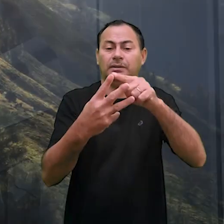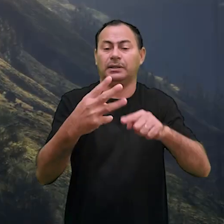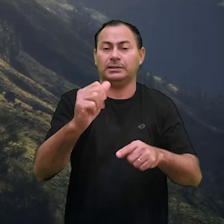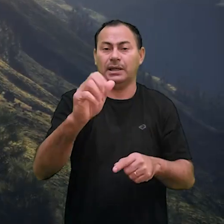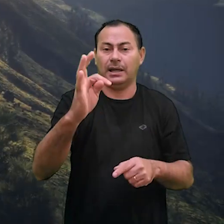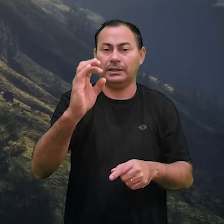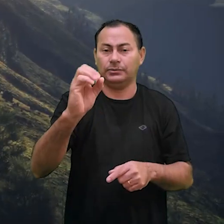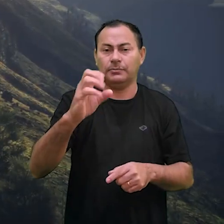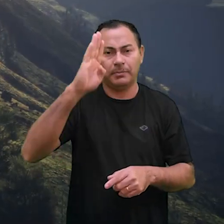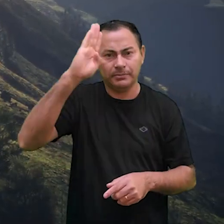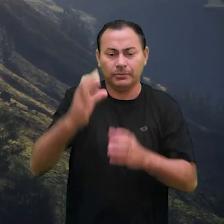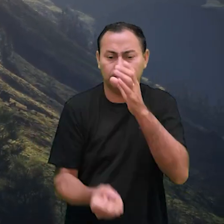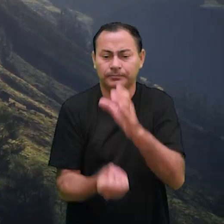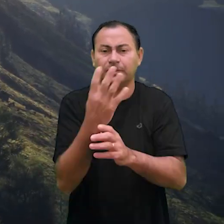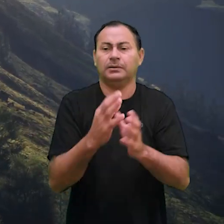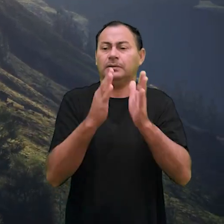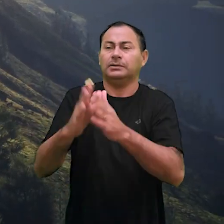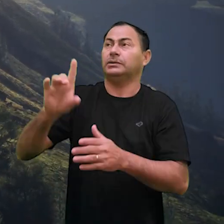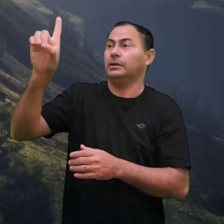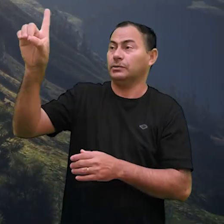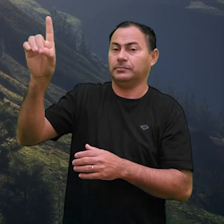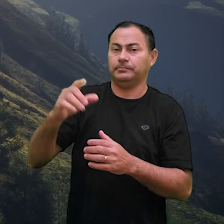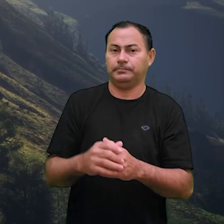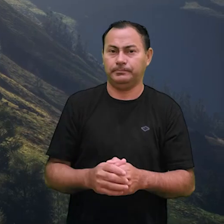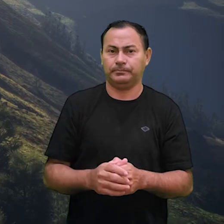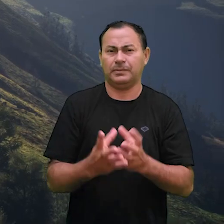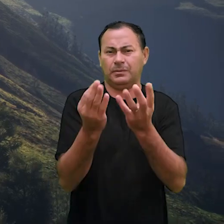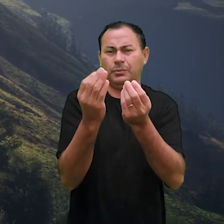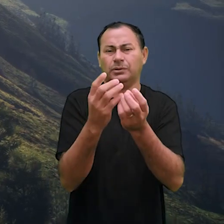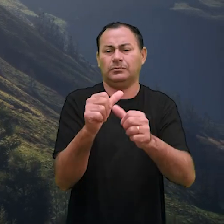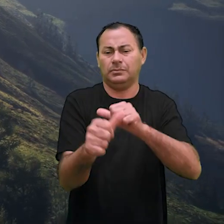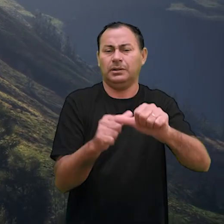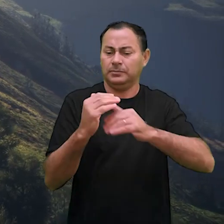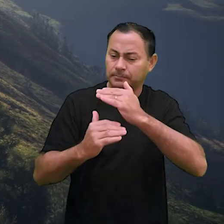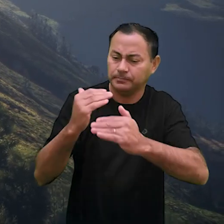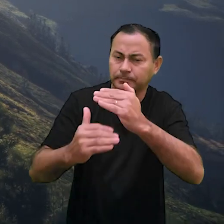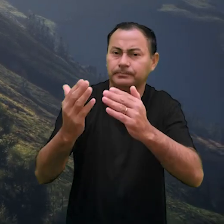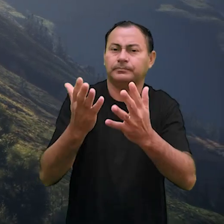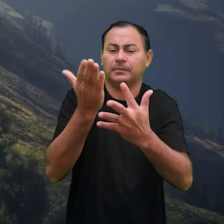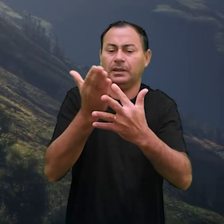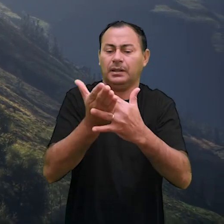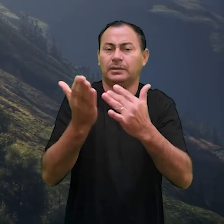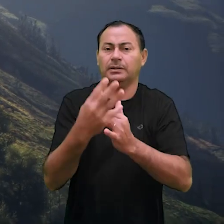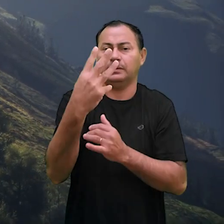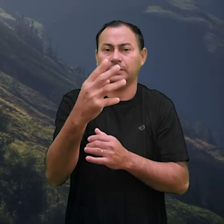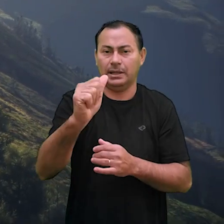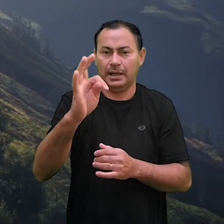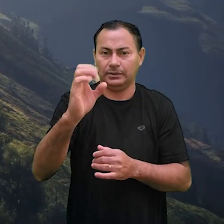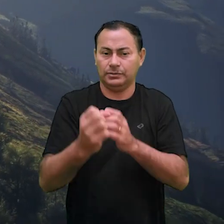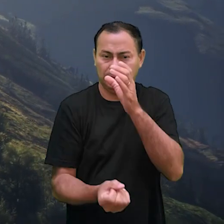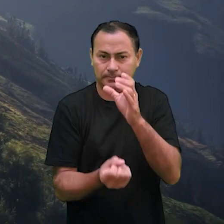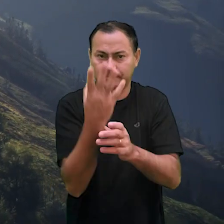Tudo é resultado de 3 atos principais de criação da parte de Deus. Há muita mutação e